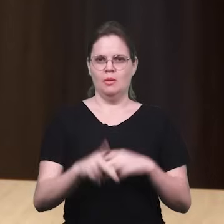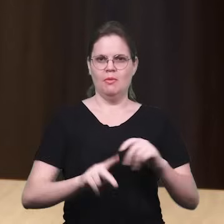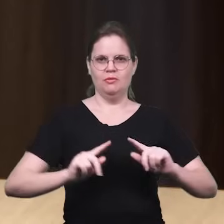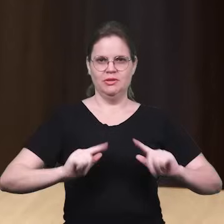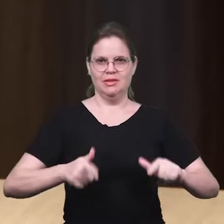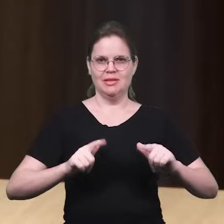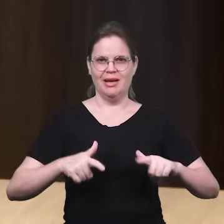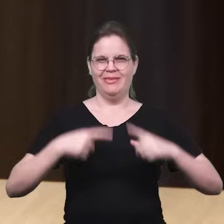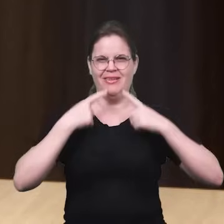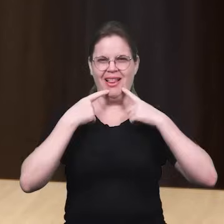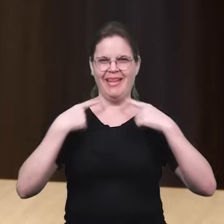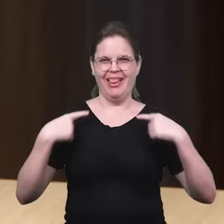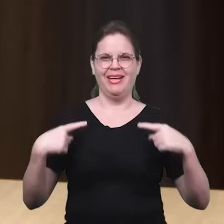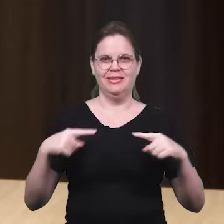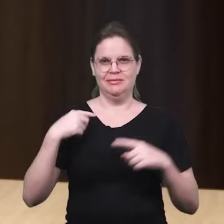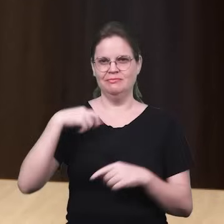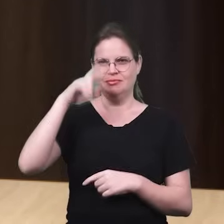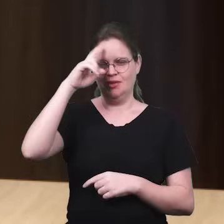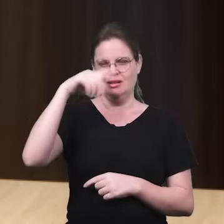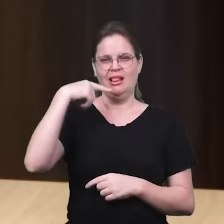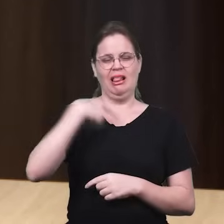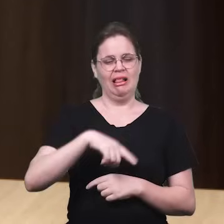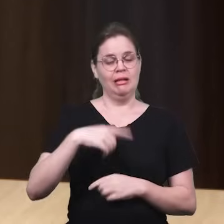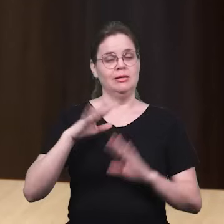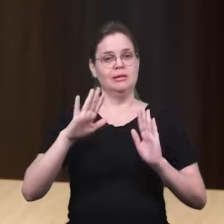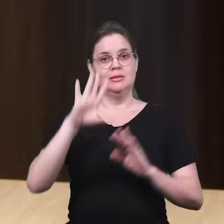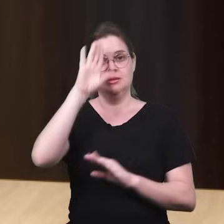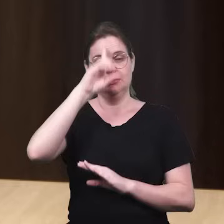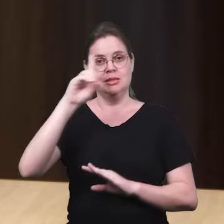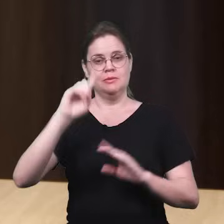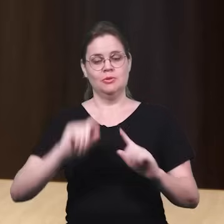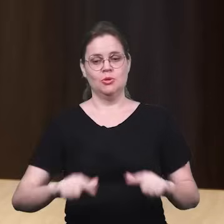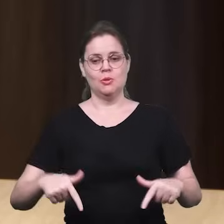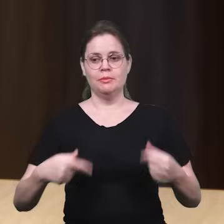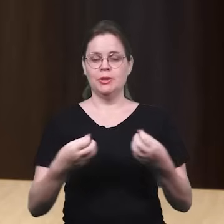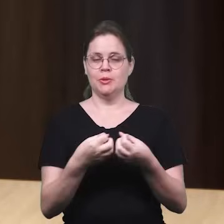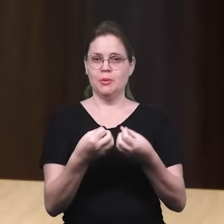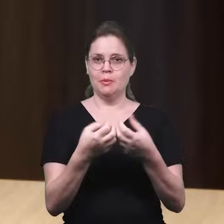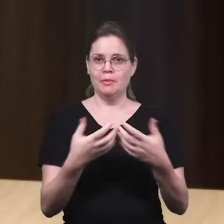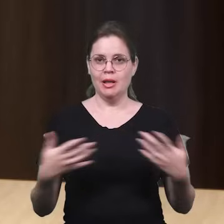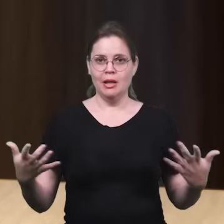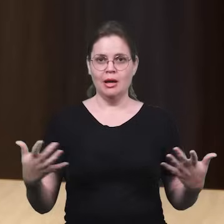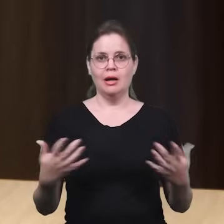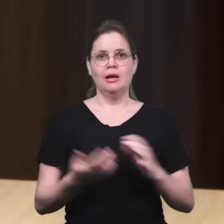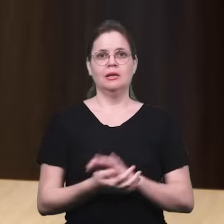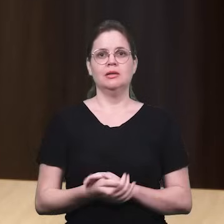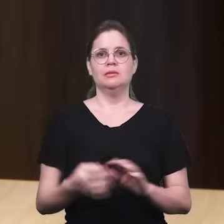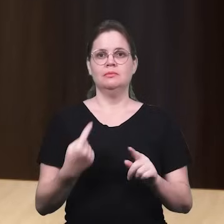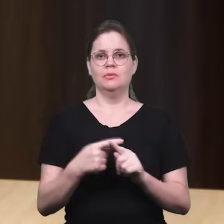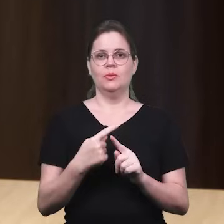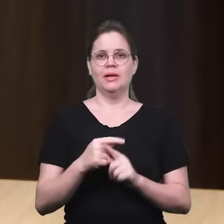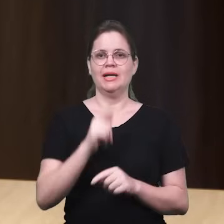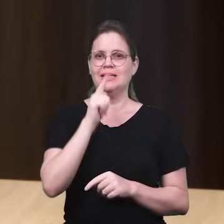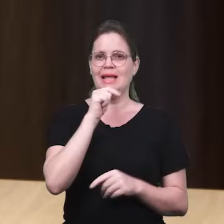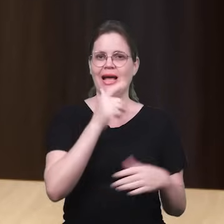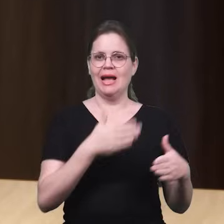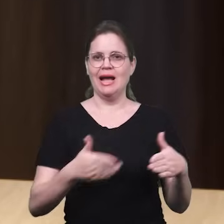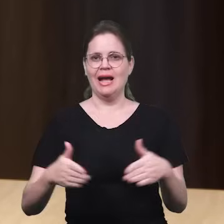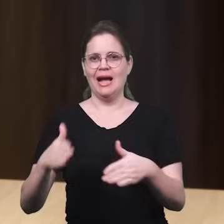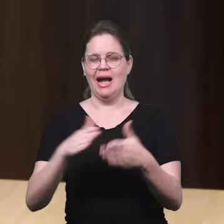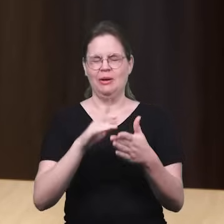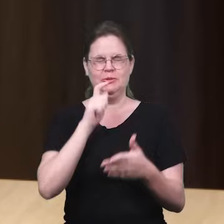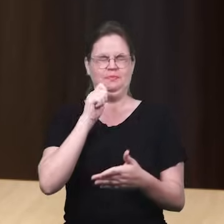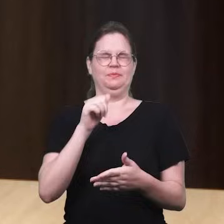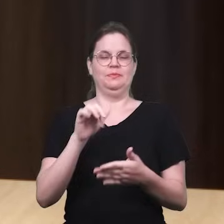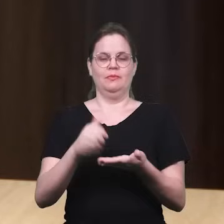murmuração, Deus operou aquela transformação, milagre da transformação das águas amargas em